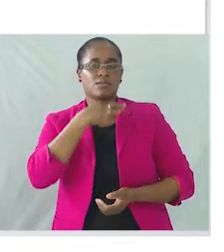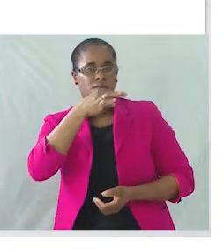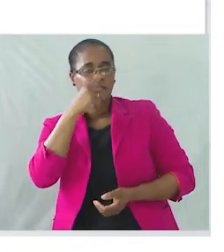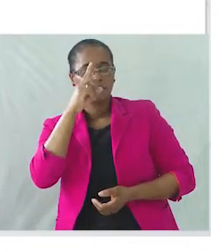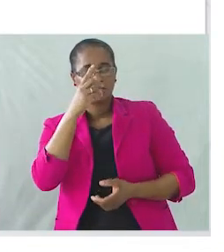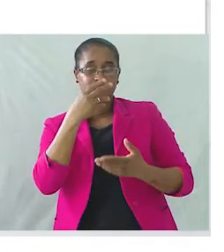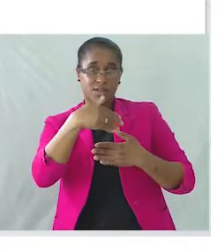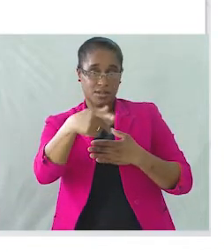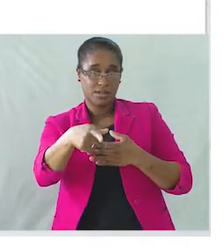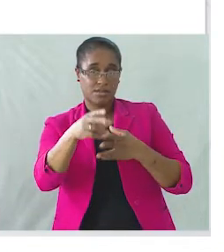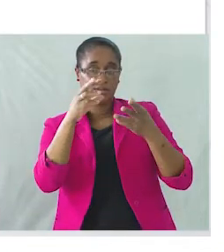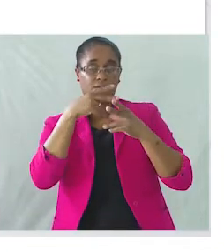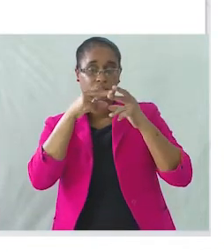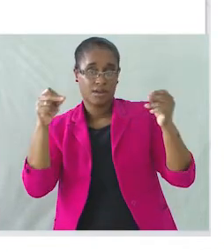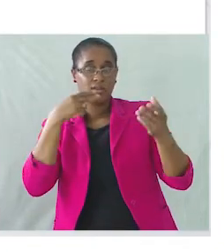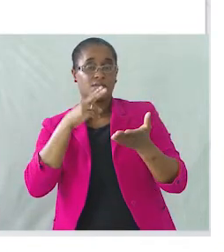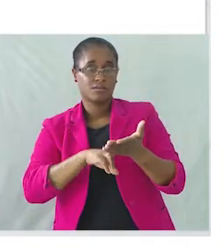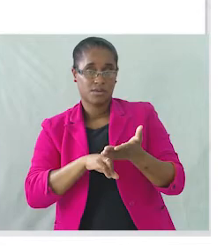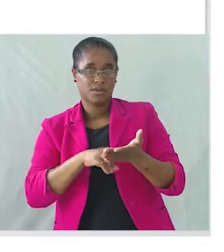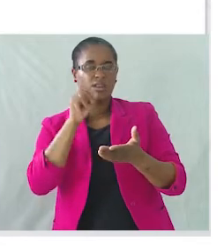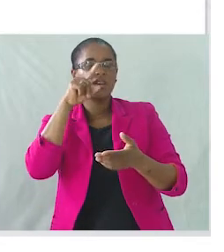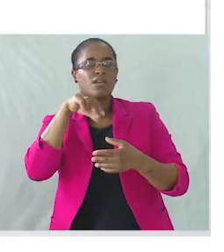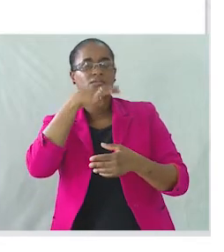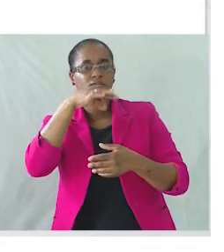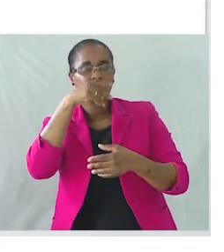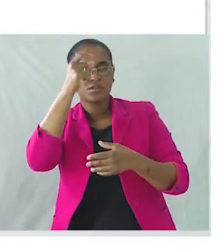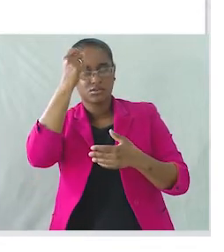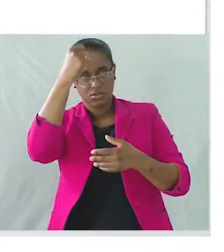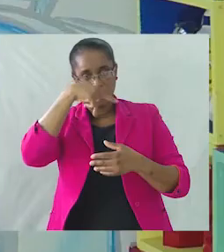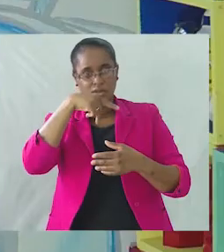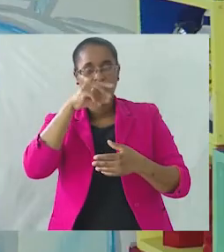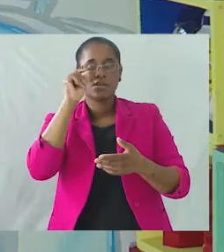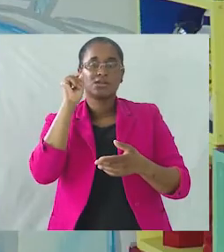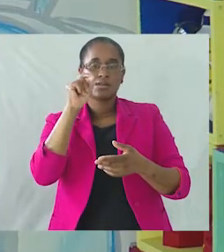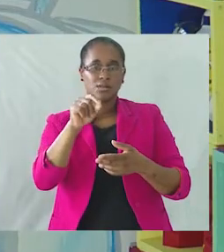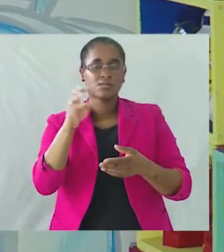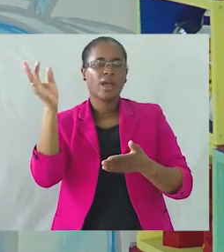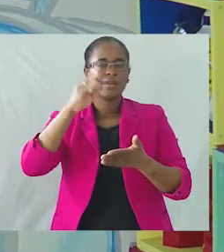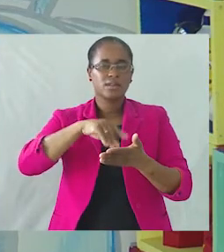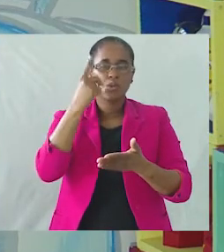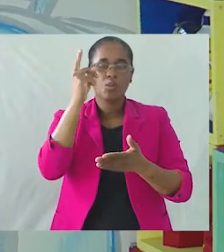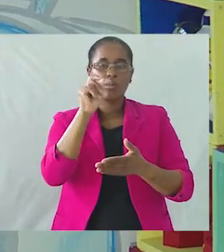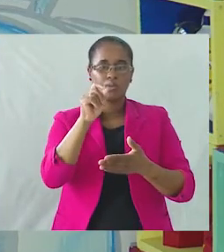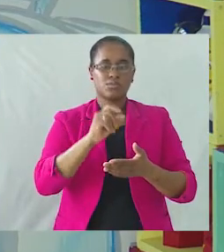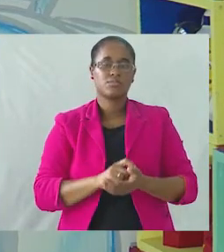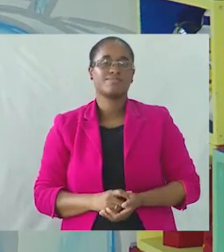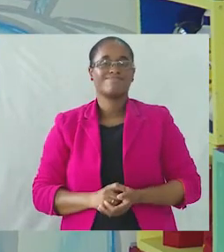afirmação: quem conta um conto acrescenta um ponto. Quem conta um conto acrescenta um